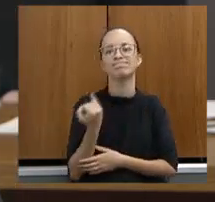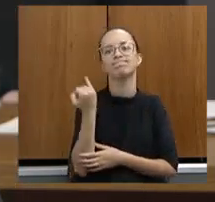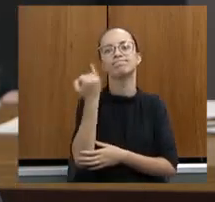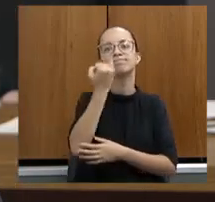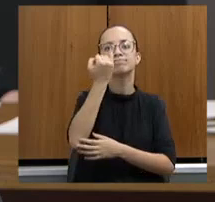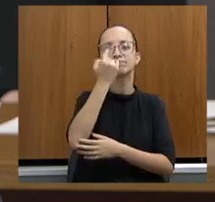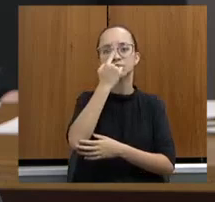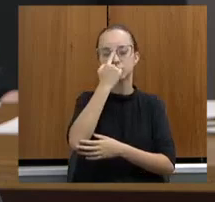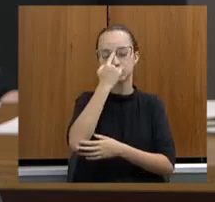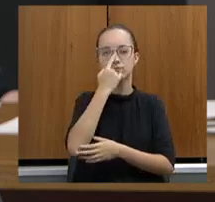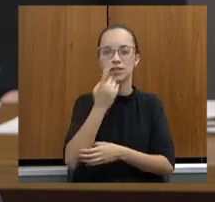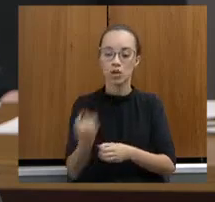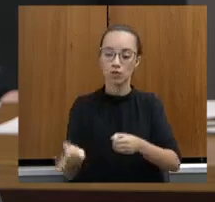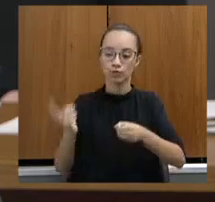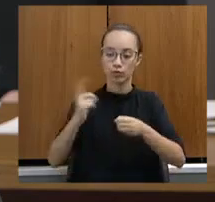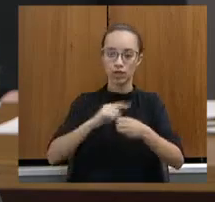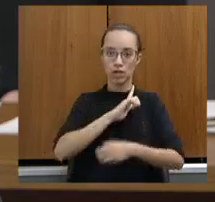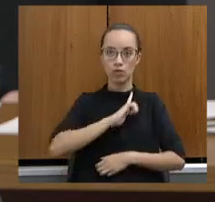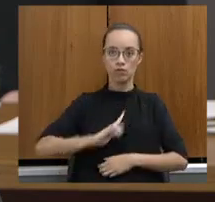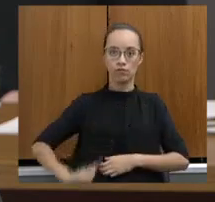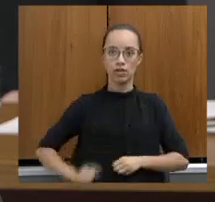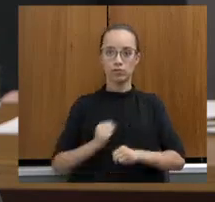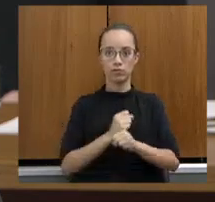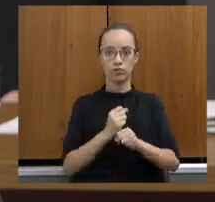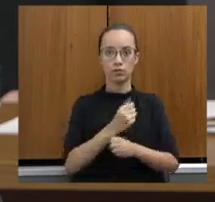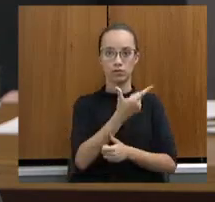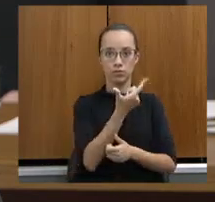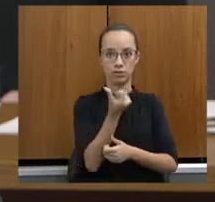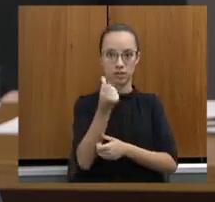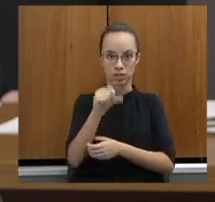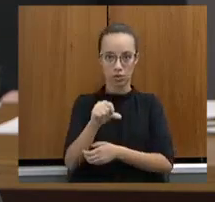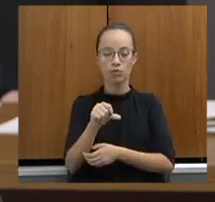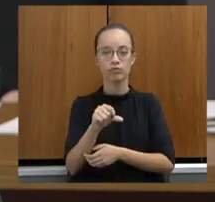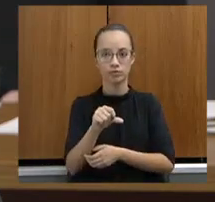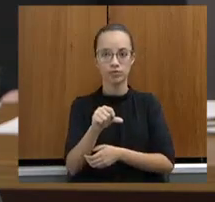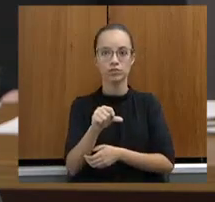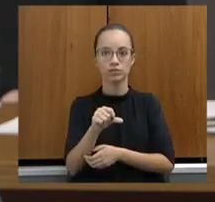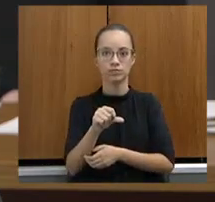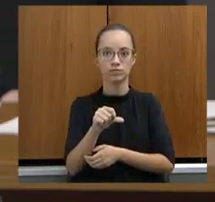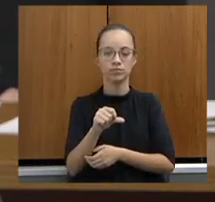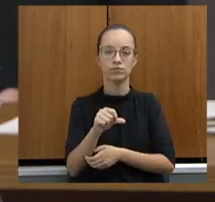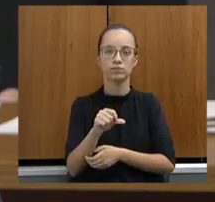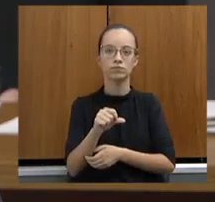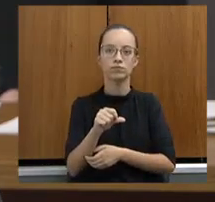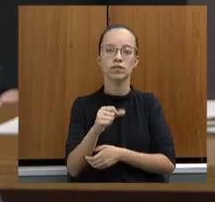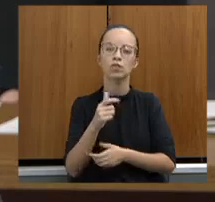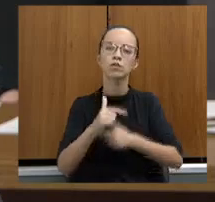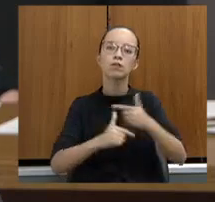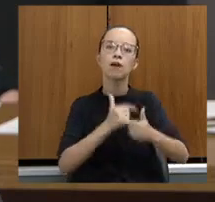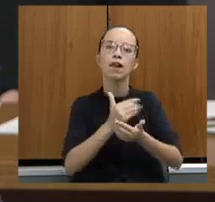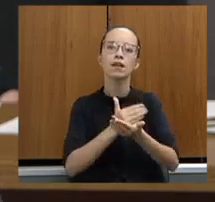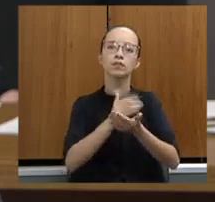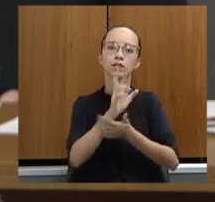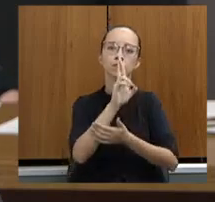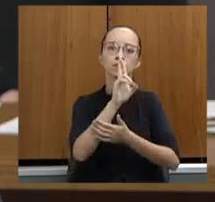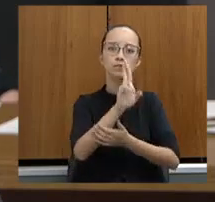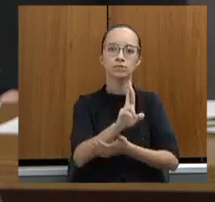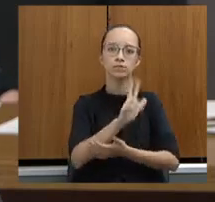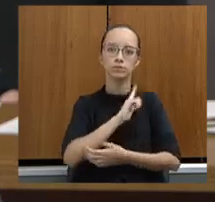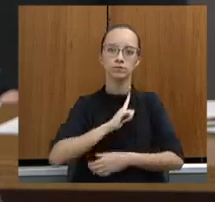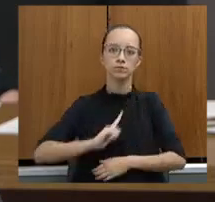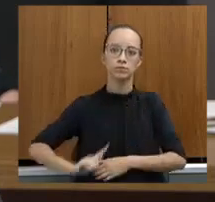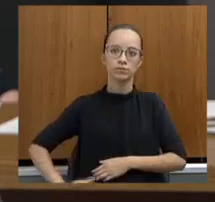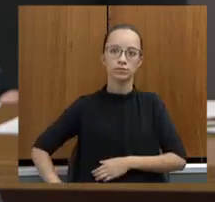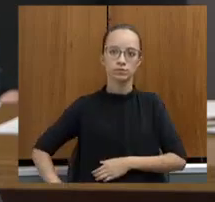desde que retornei ao governo em 2019 ainda em 2019 assumir como representante do governo do